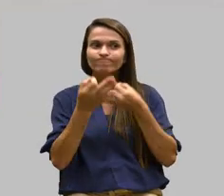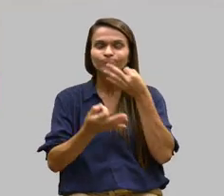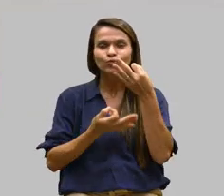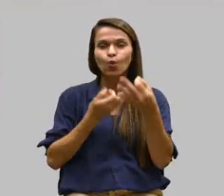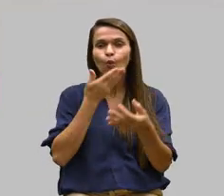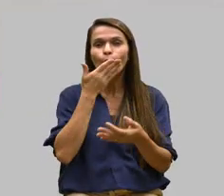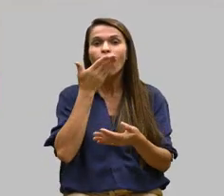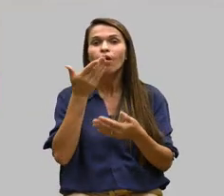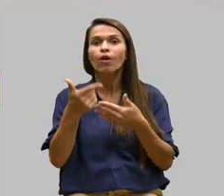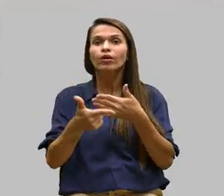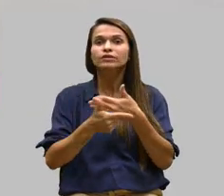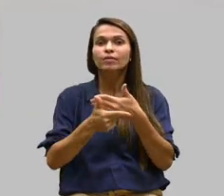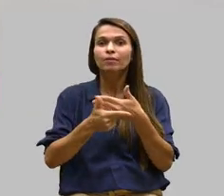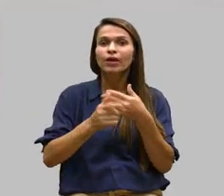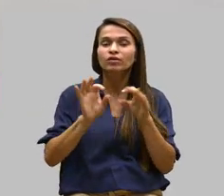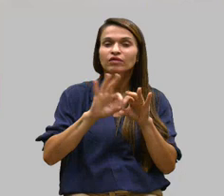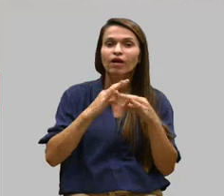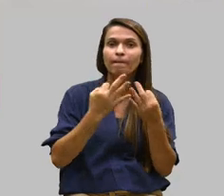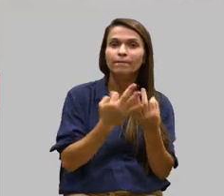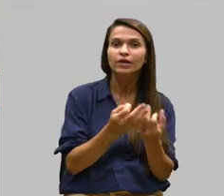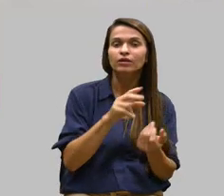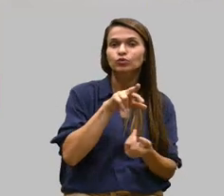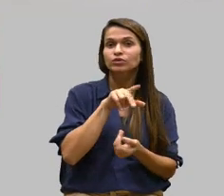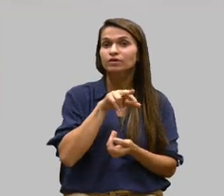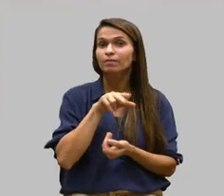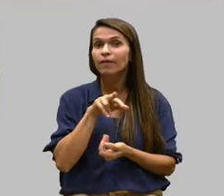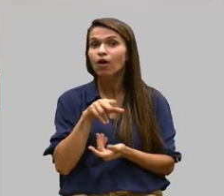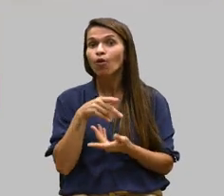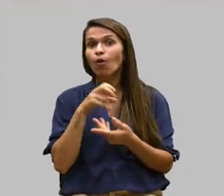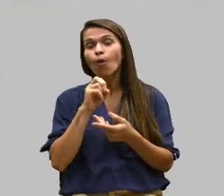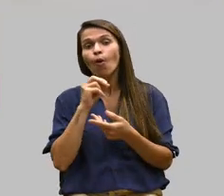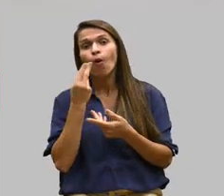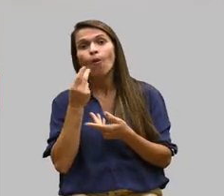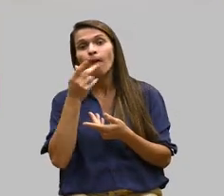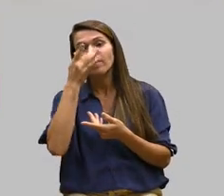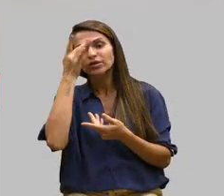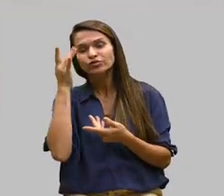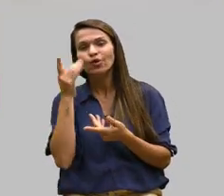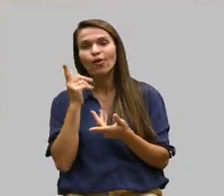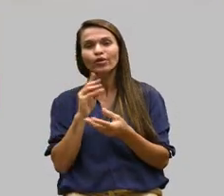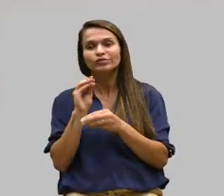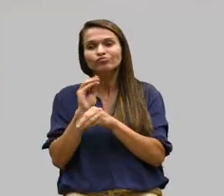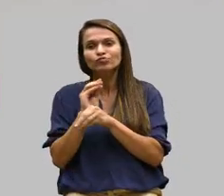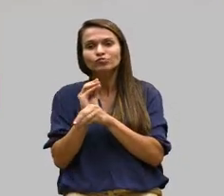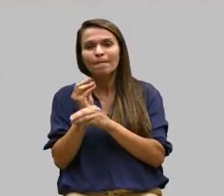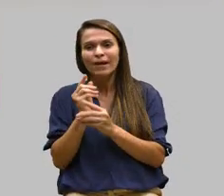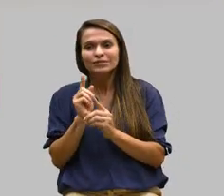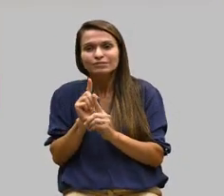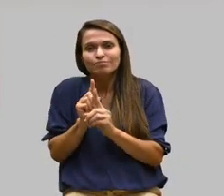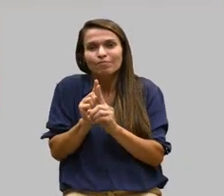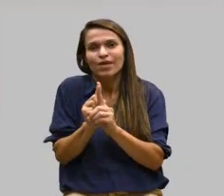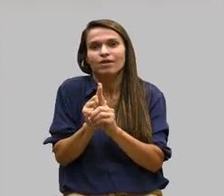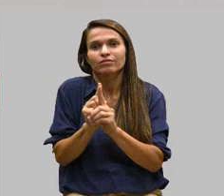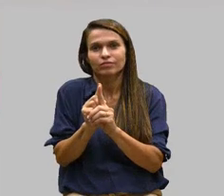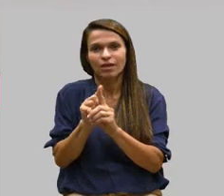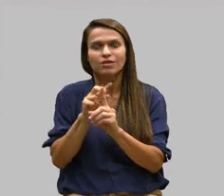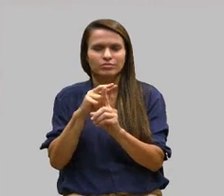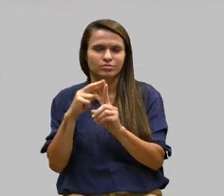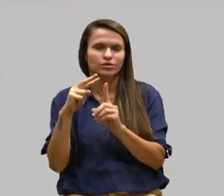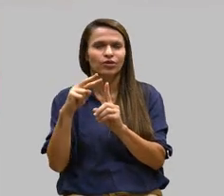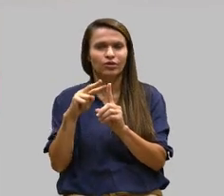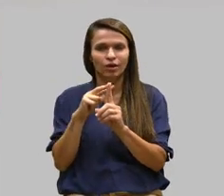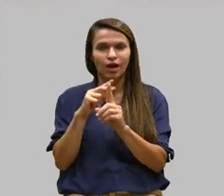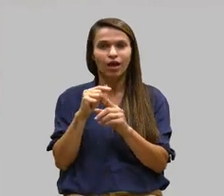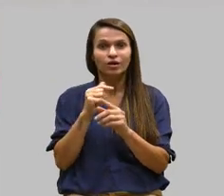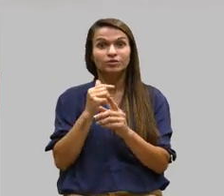papel da família dos irmãos né ou quem tem a guarda quem está mais perto né esse olhar Então esse é o